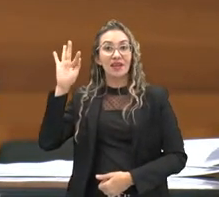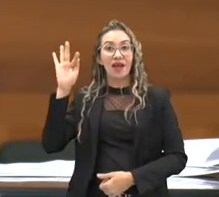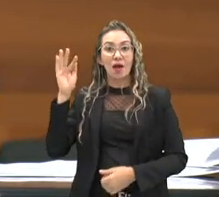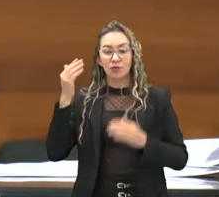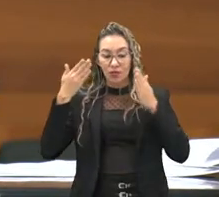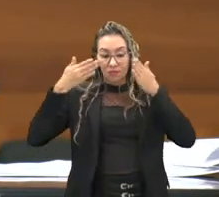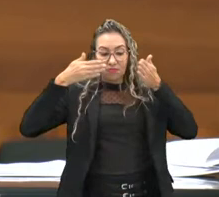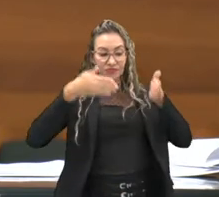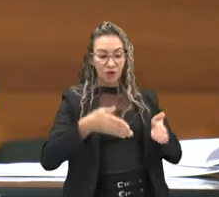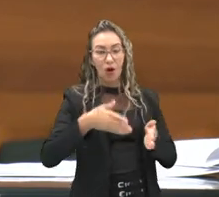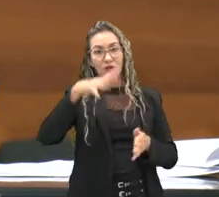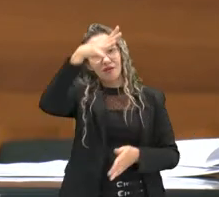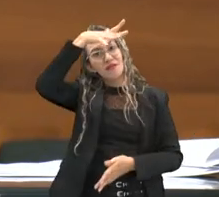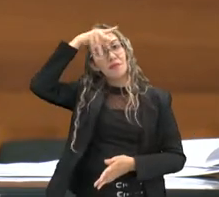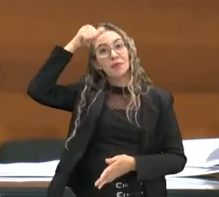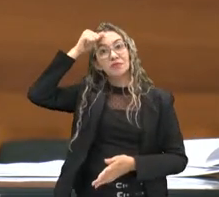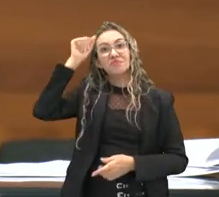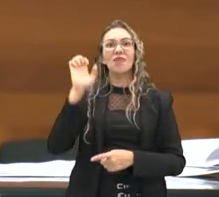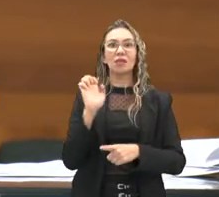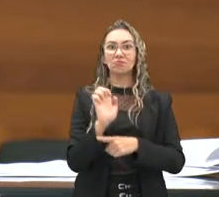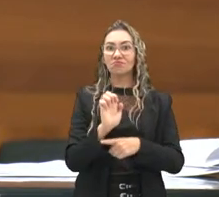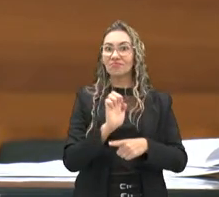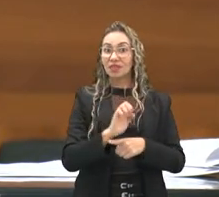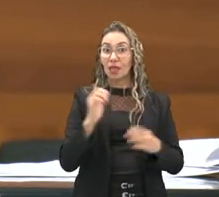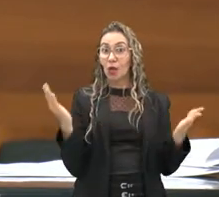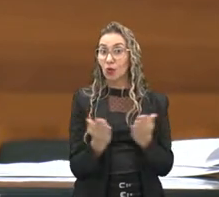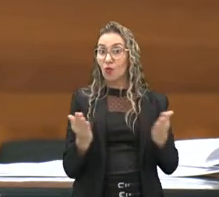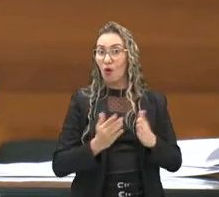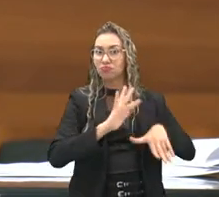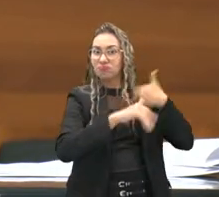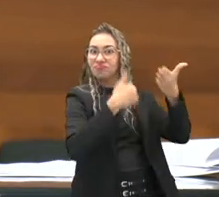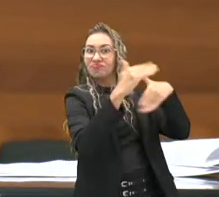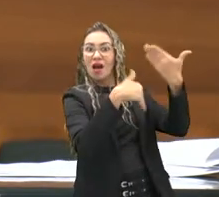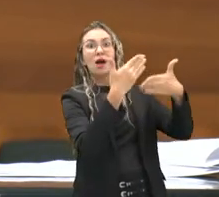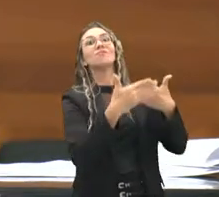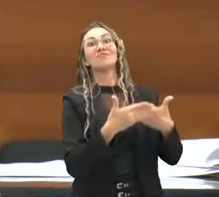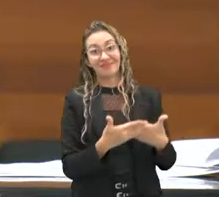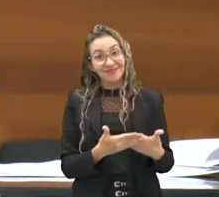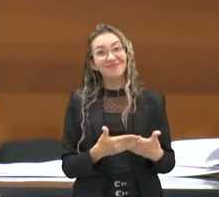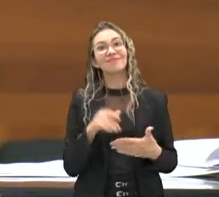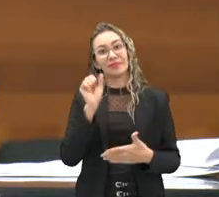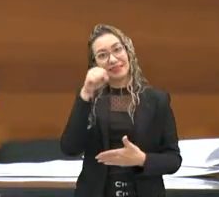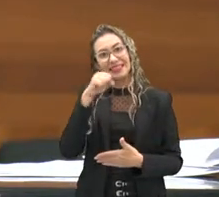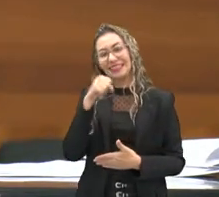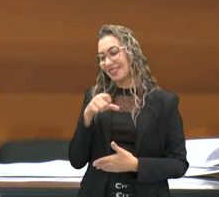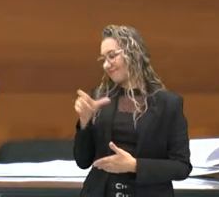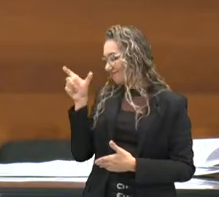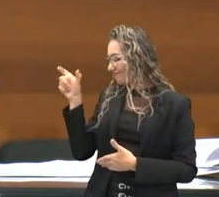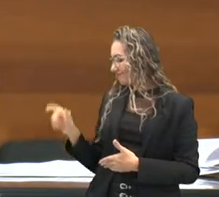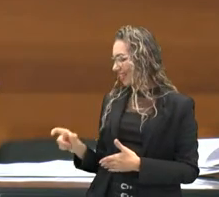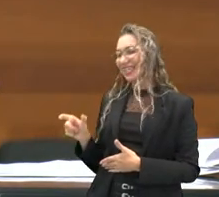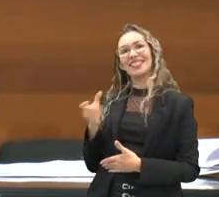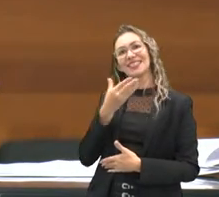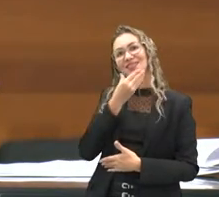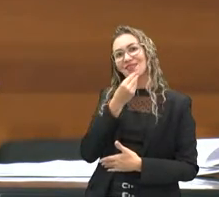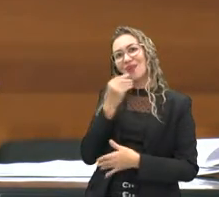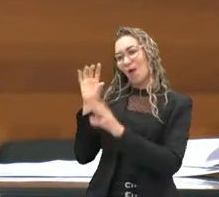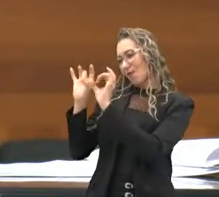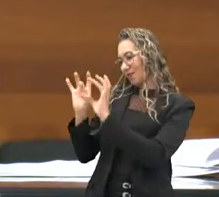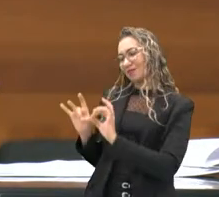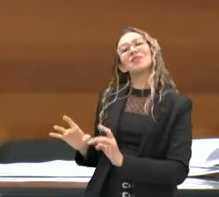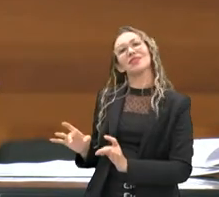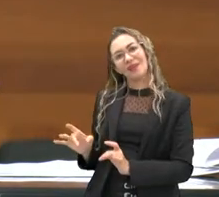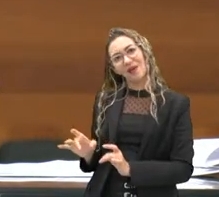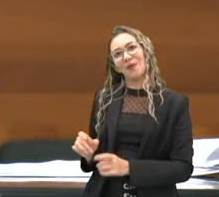hoje é esse estado desenvolvido e progressista, devemos muito a Filinto Miller, que no governo do seu irmão,